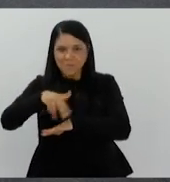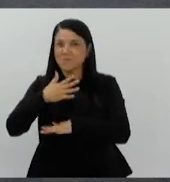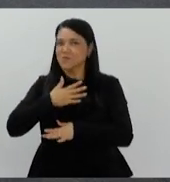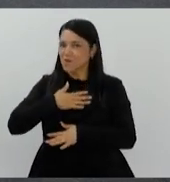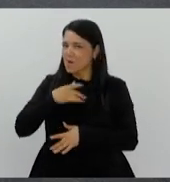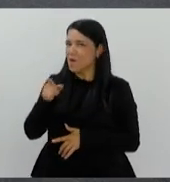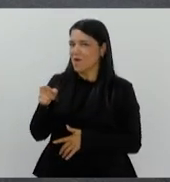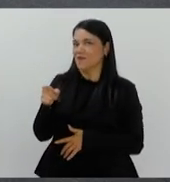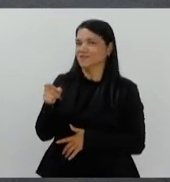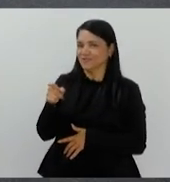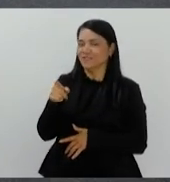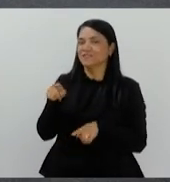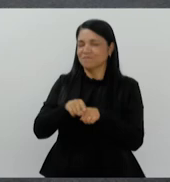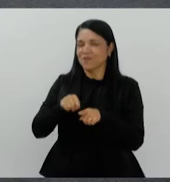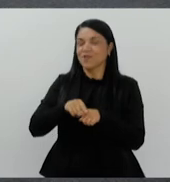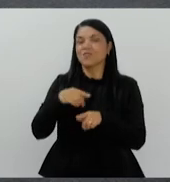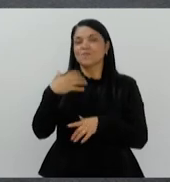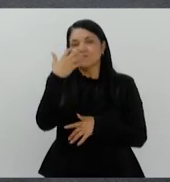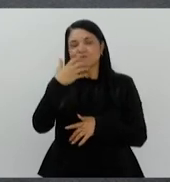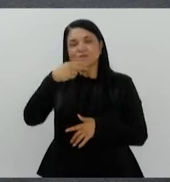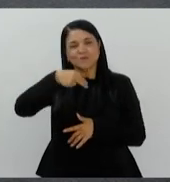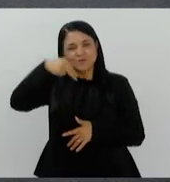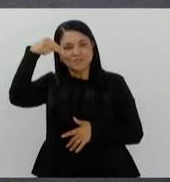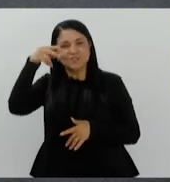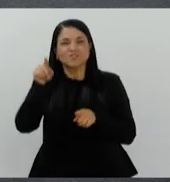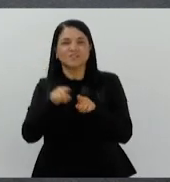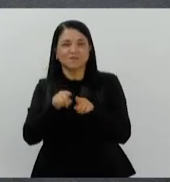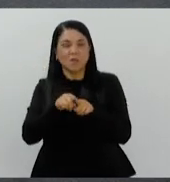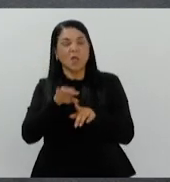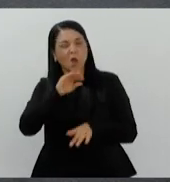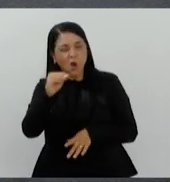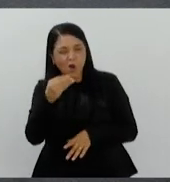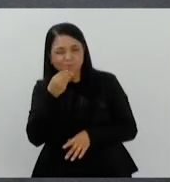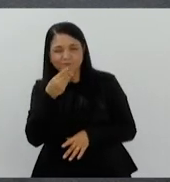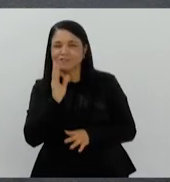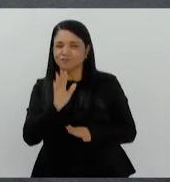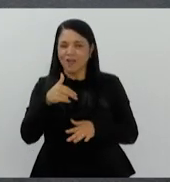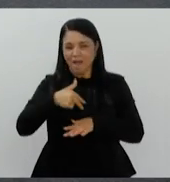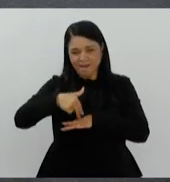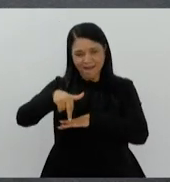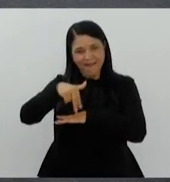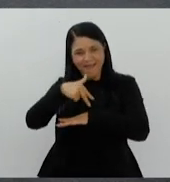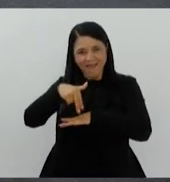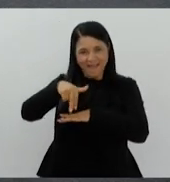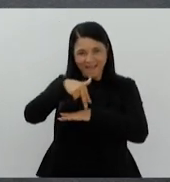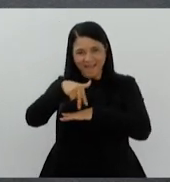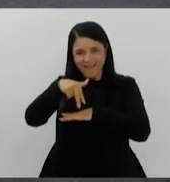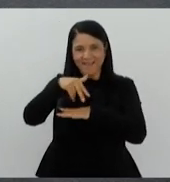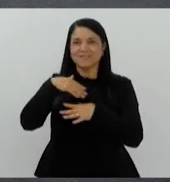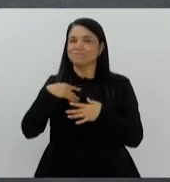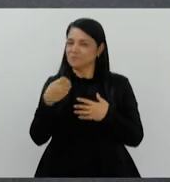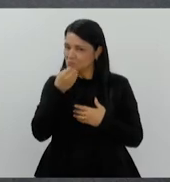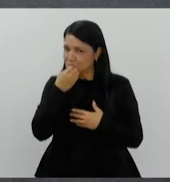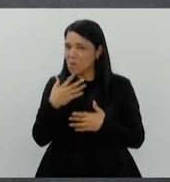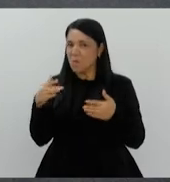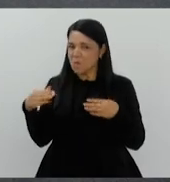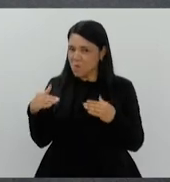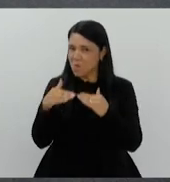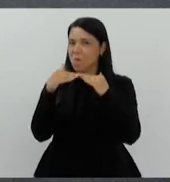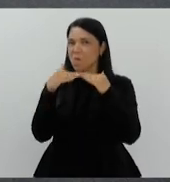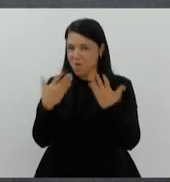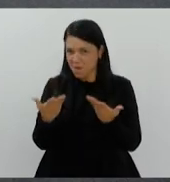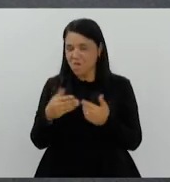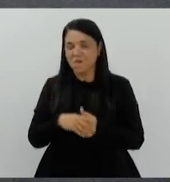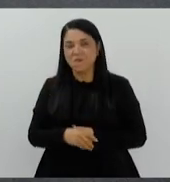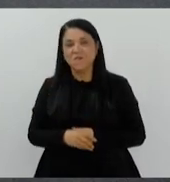das músicas nordestinas. Várias outras já tive a oportunidade de ver os seus passinhos muito bem cadenciados. Então, eu